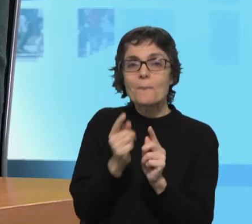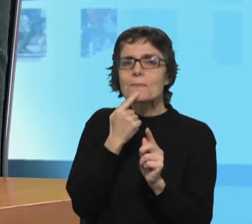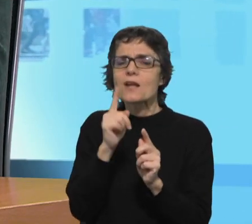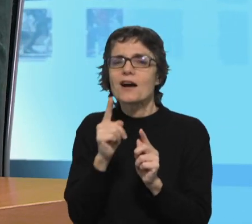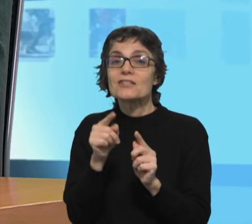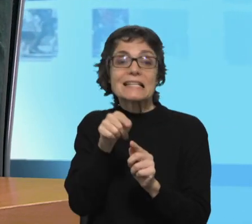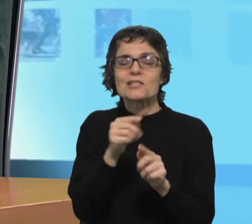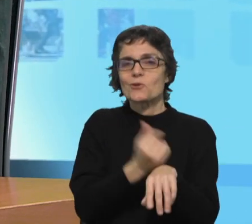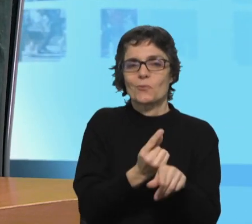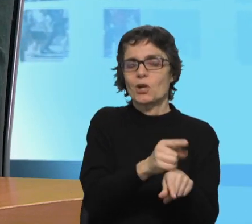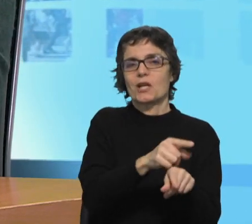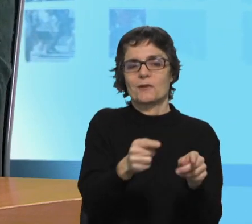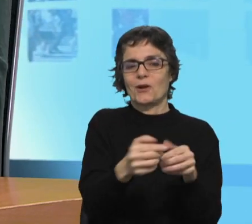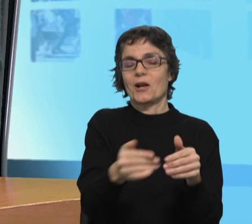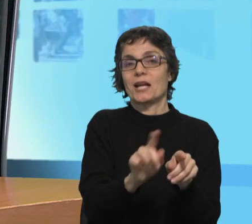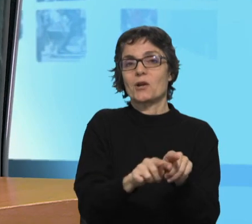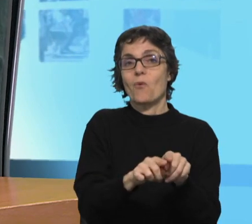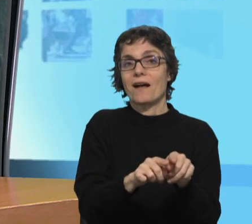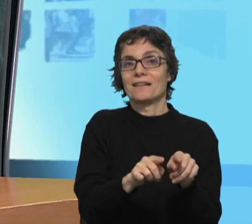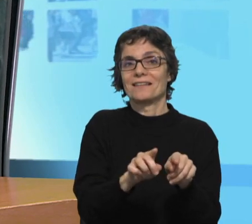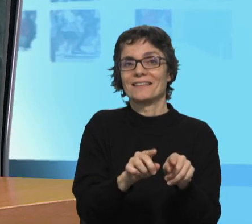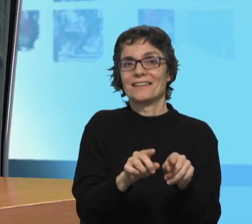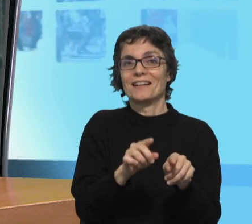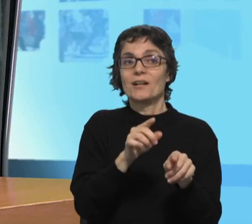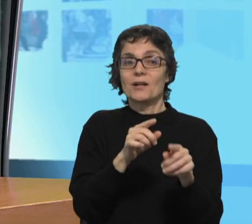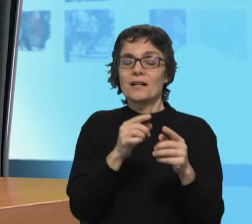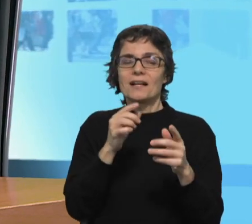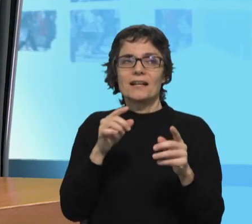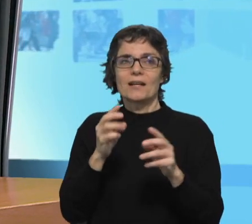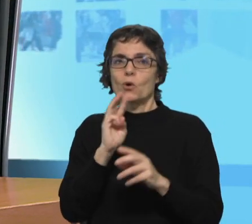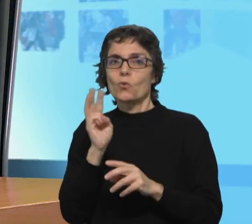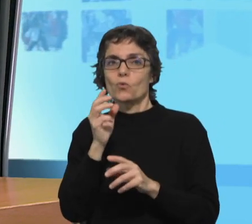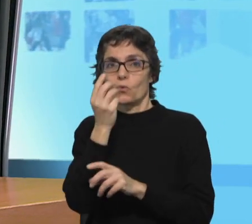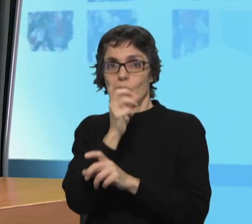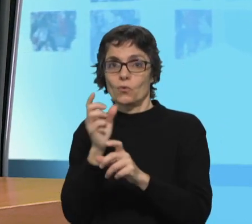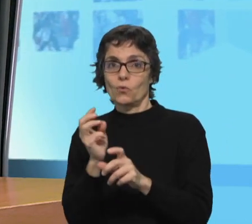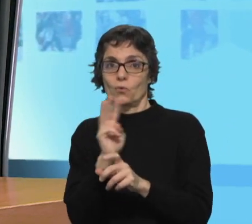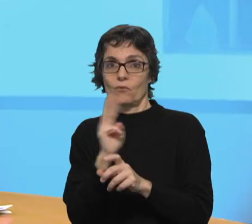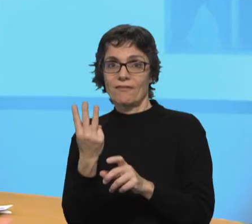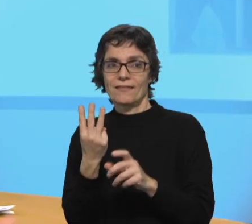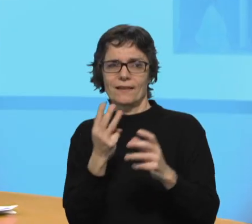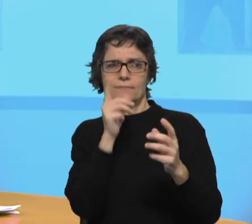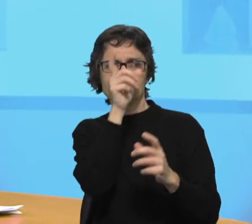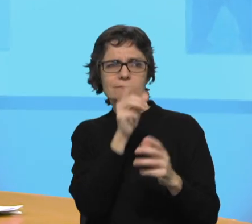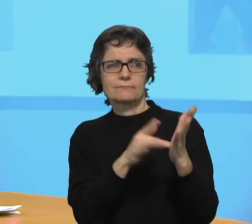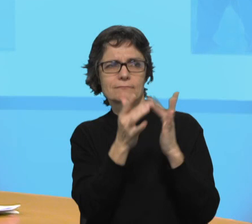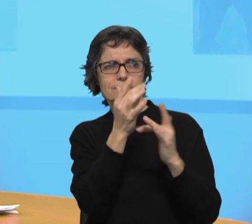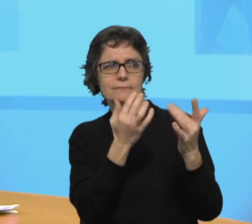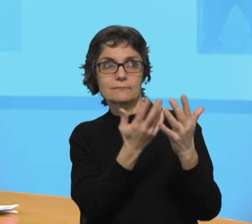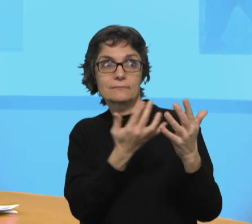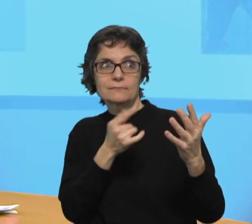da gloriosa ressurreição. Da luz brutal que será a ressurreição. E por isso lhe é despedido um bocadinho de segredo, não é? Para que